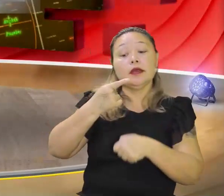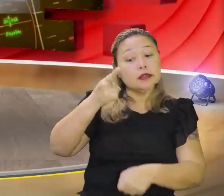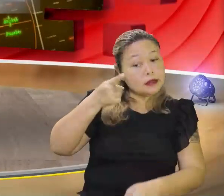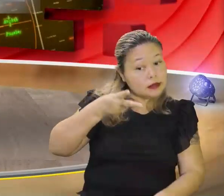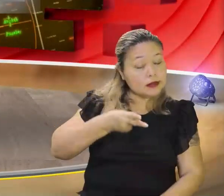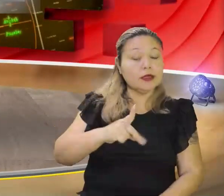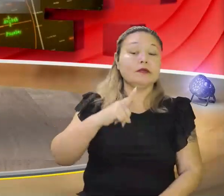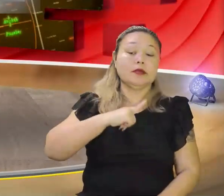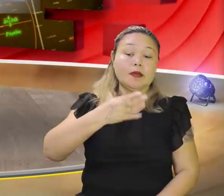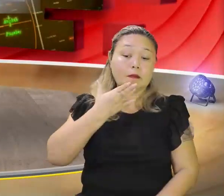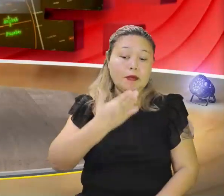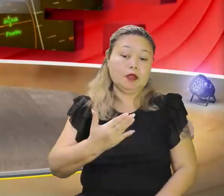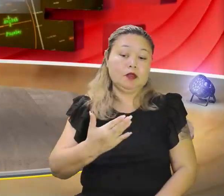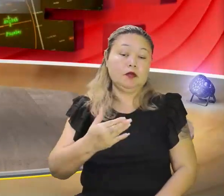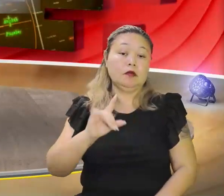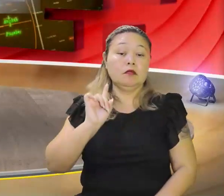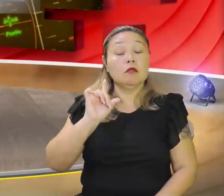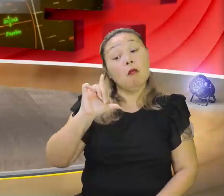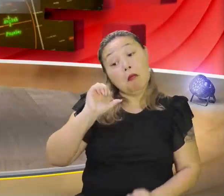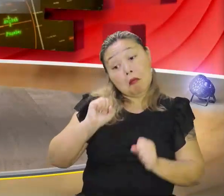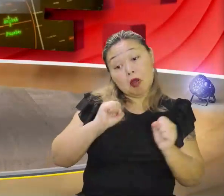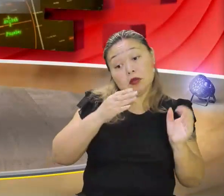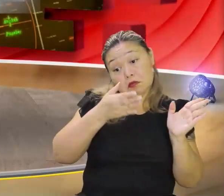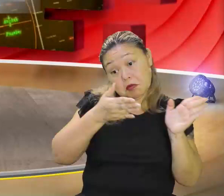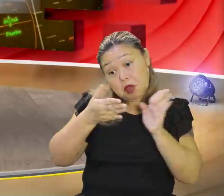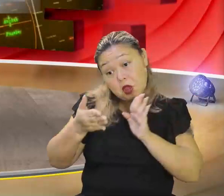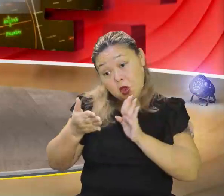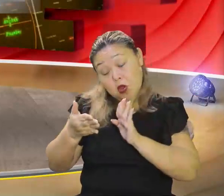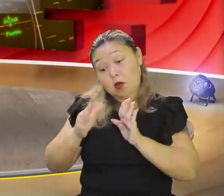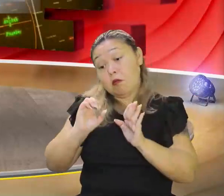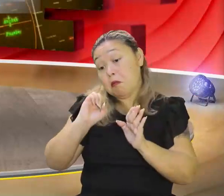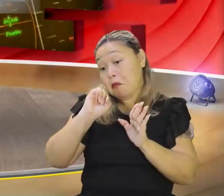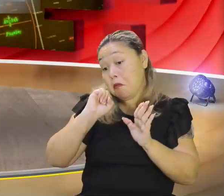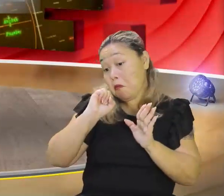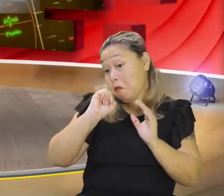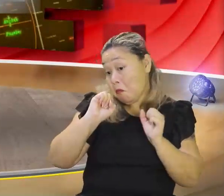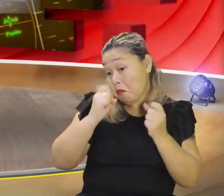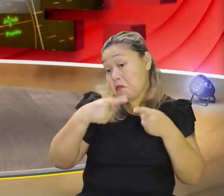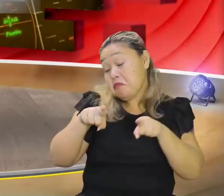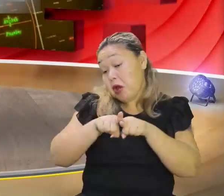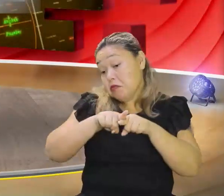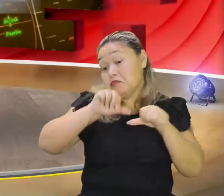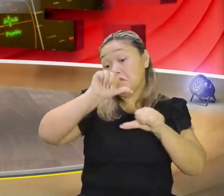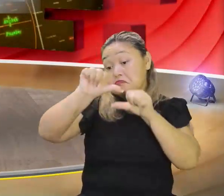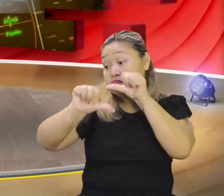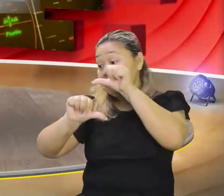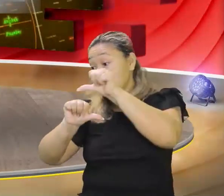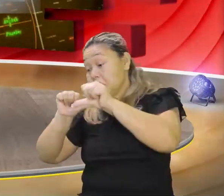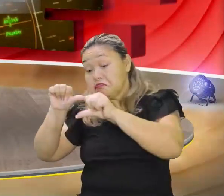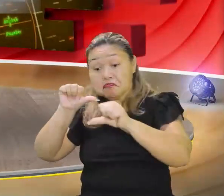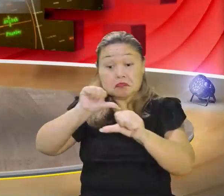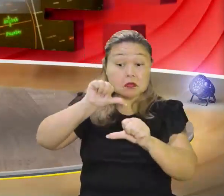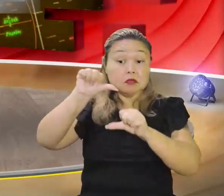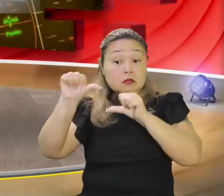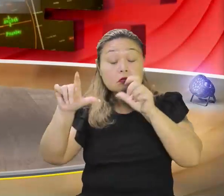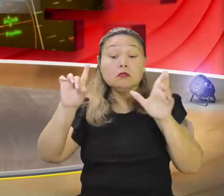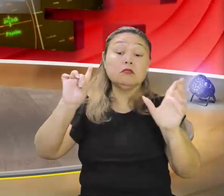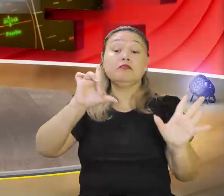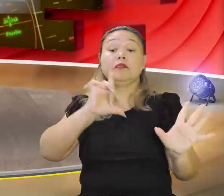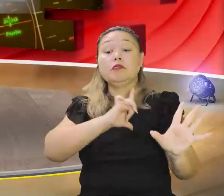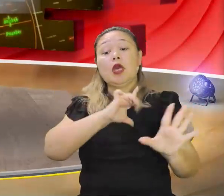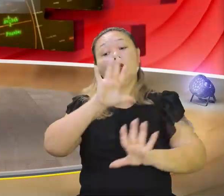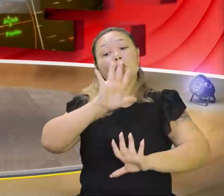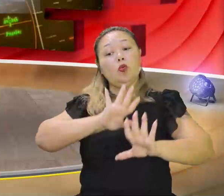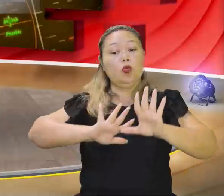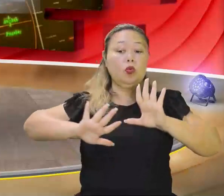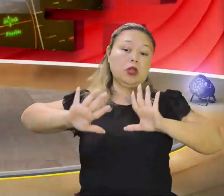pedir. Pode ser que esteja na mesma ordem, pode ser. Como pode ser que apareça em ordem diferente, porque tem que tomar